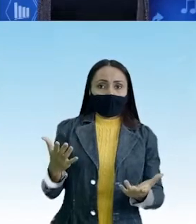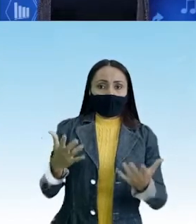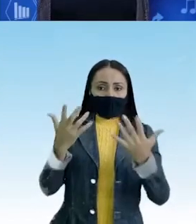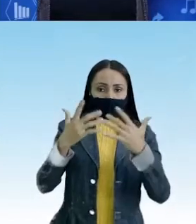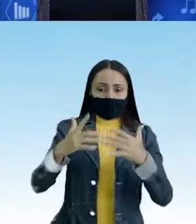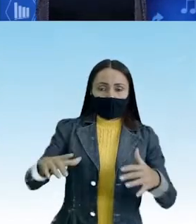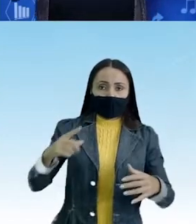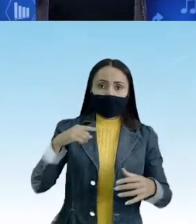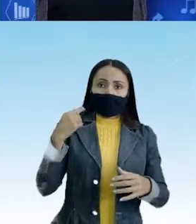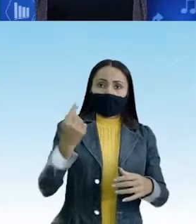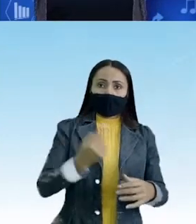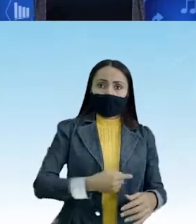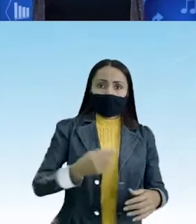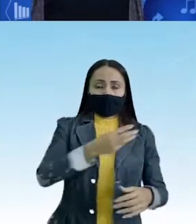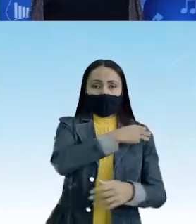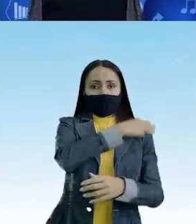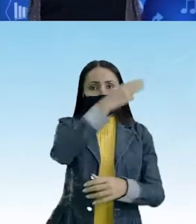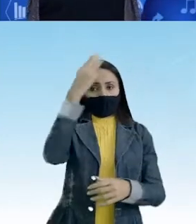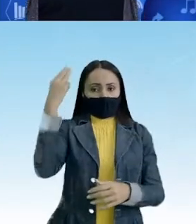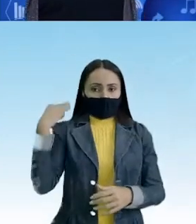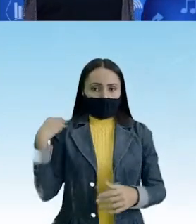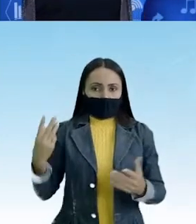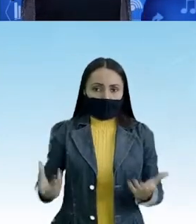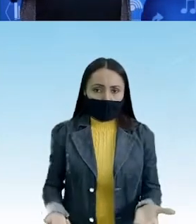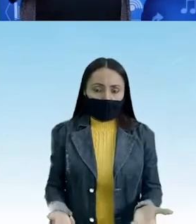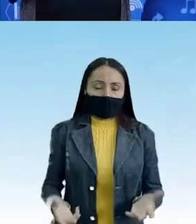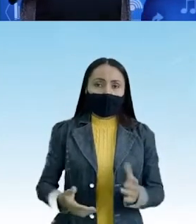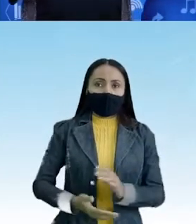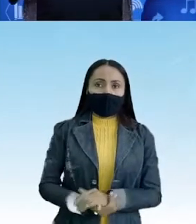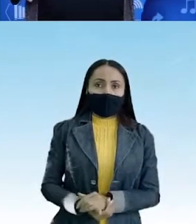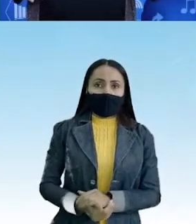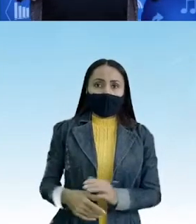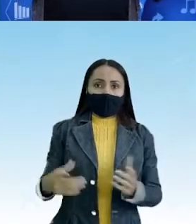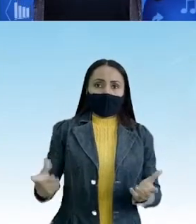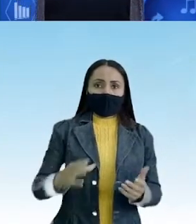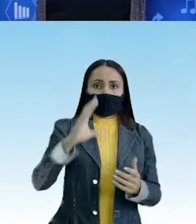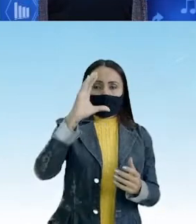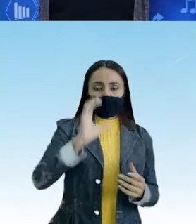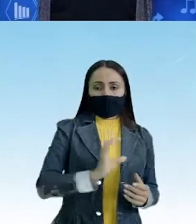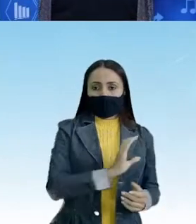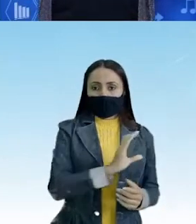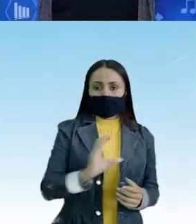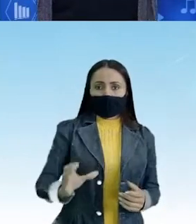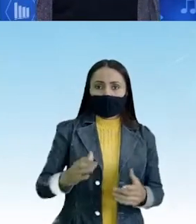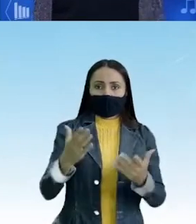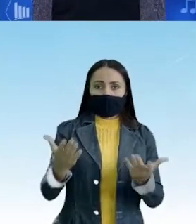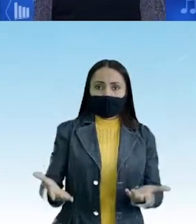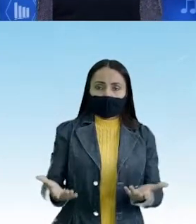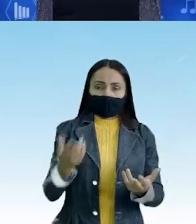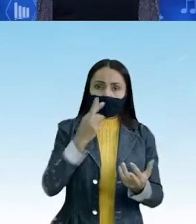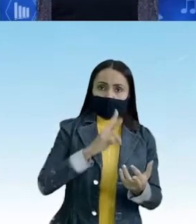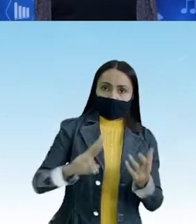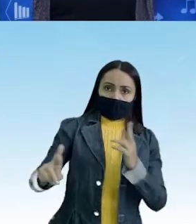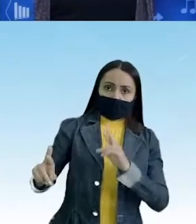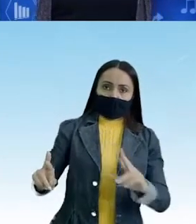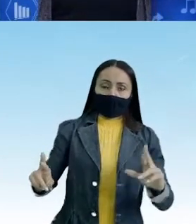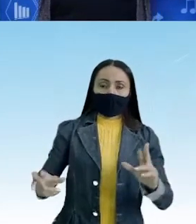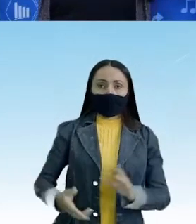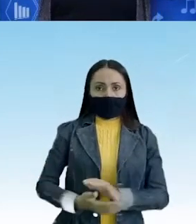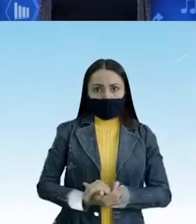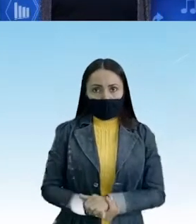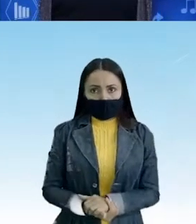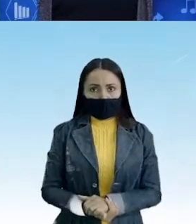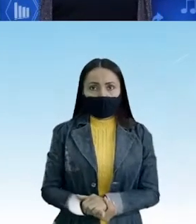da Aparecida, por exemplo. Isso chama sincretismo religioso, tá? Eles acham que a gente está cultuando Nossa Senhora Aparecida, mas na realidade